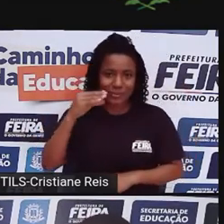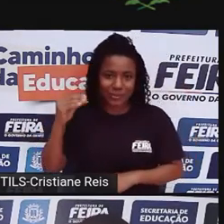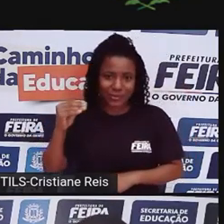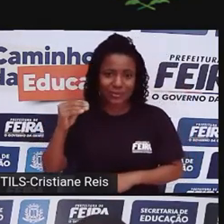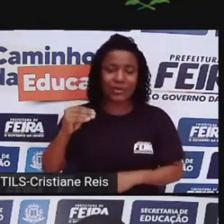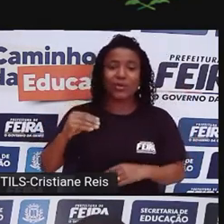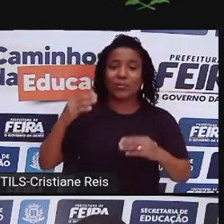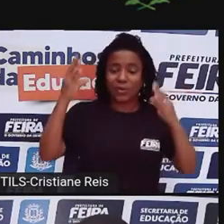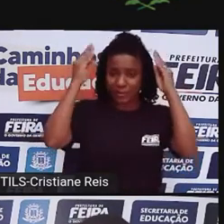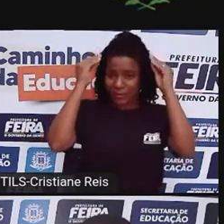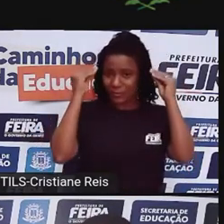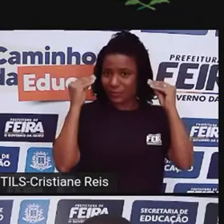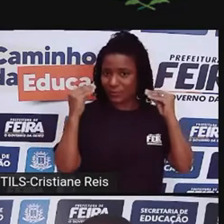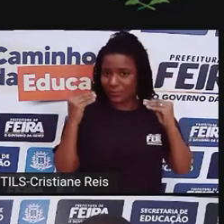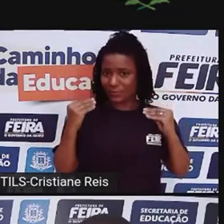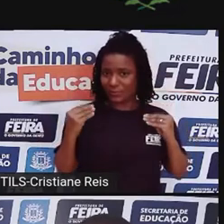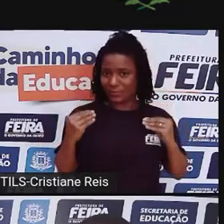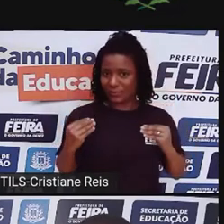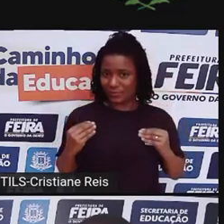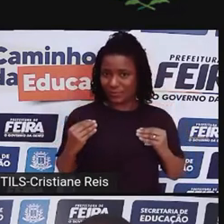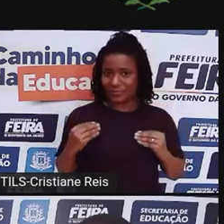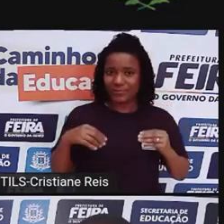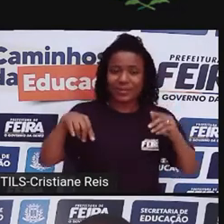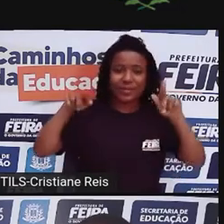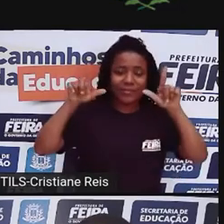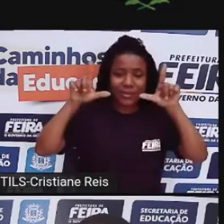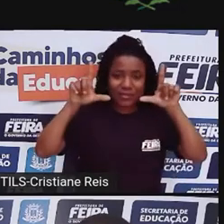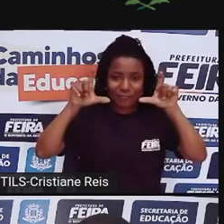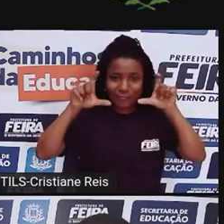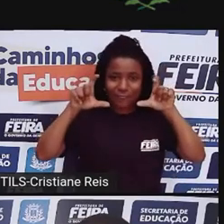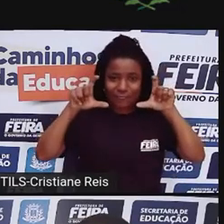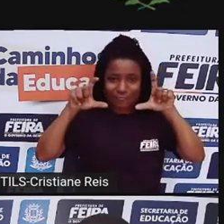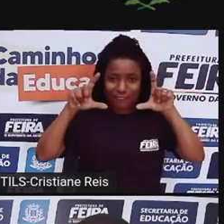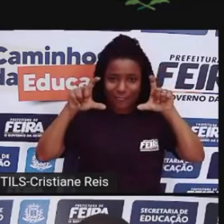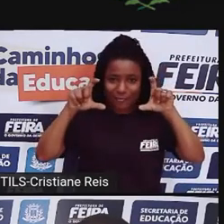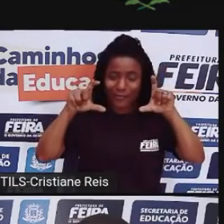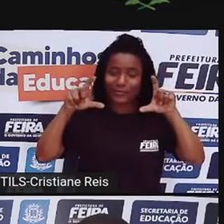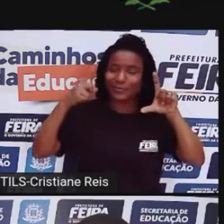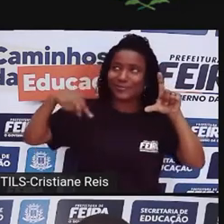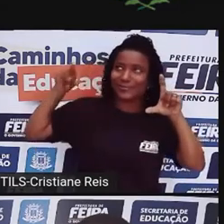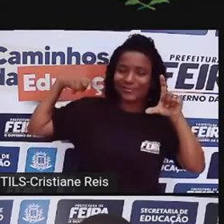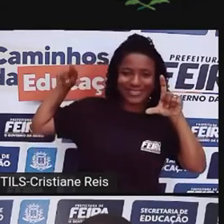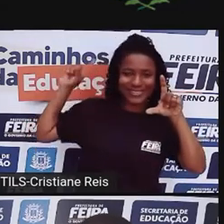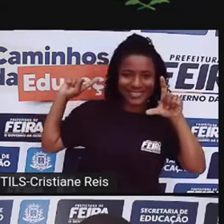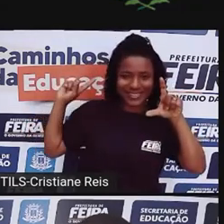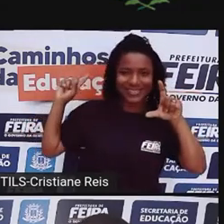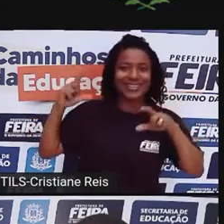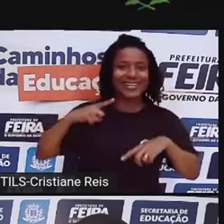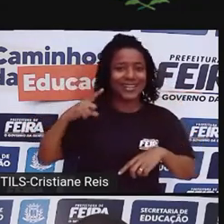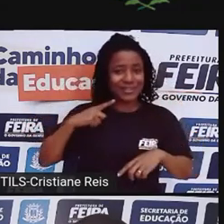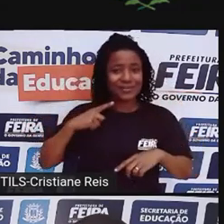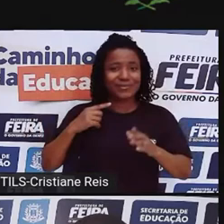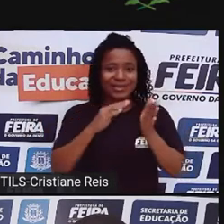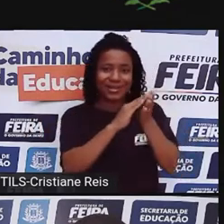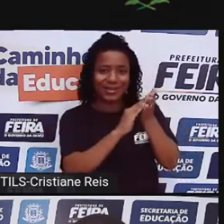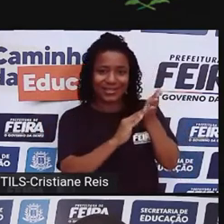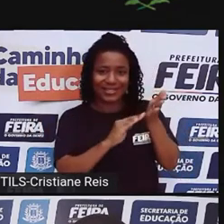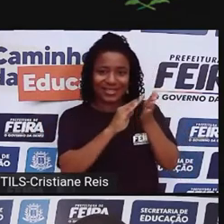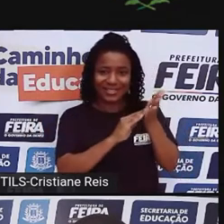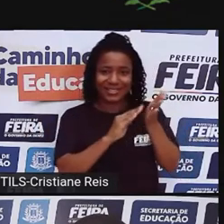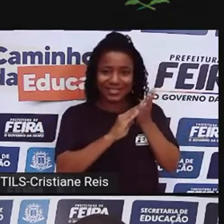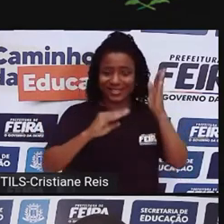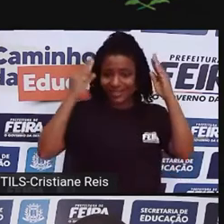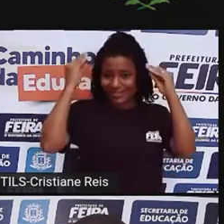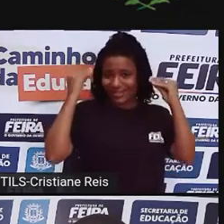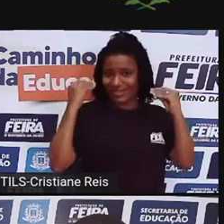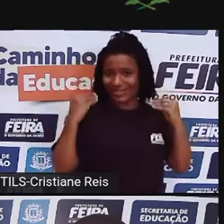cabelo liso. Tanto que as fotos mais importantes que eu tenho da minha infância, eu tô com o cabelo